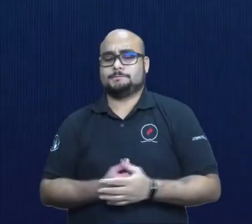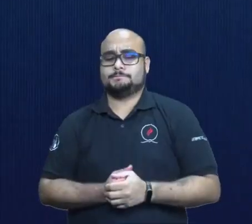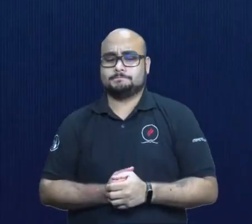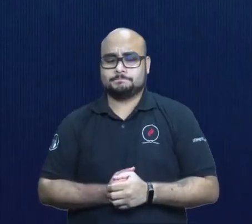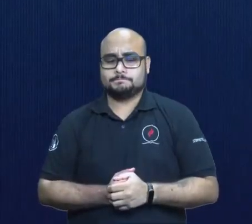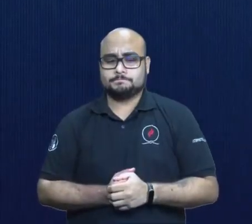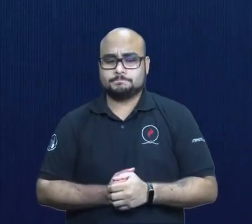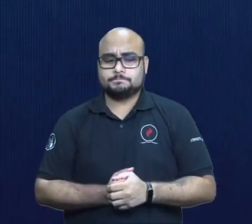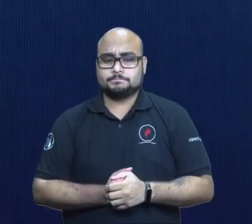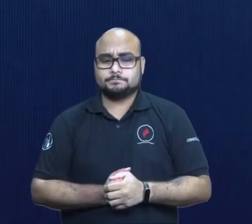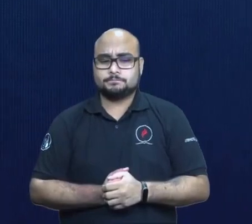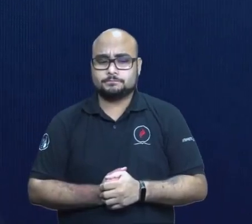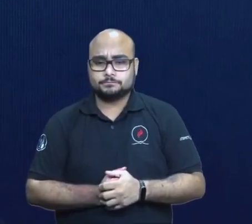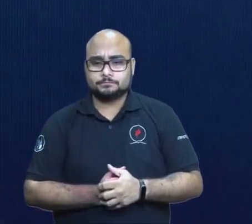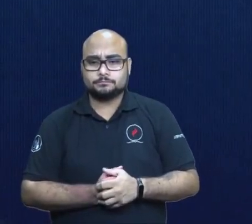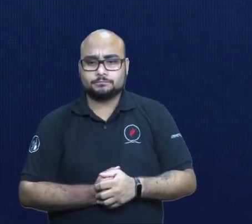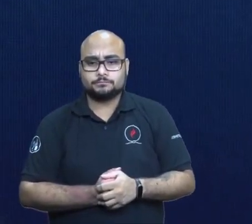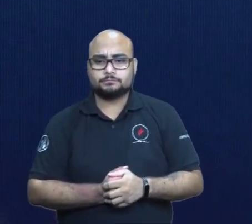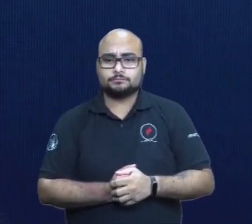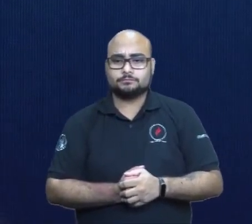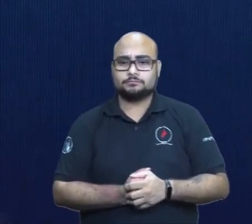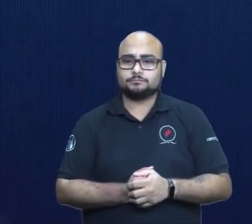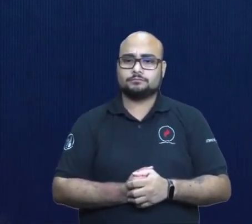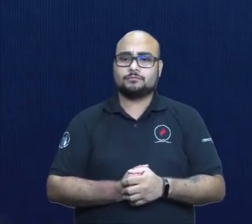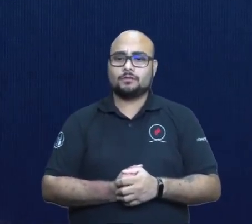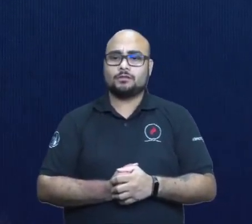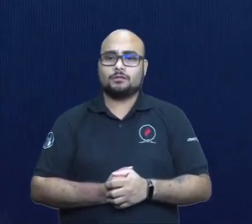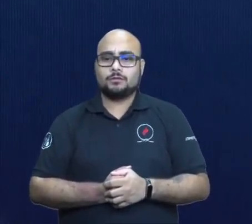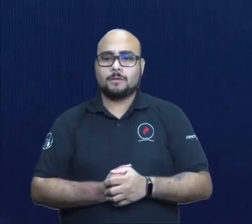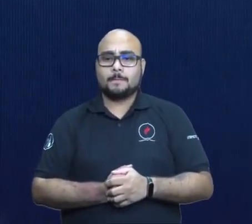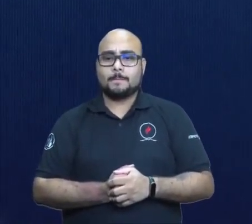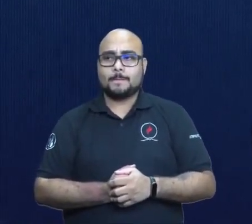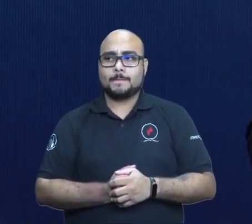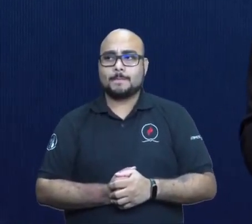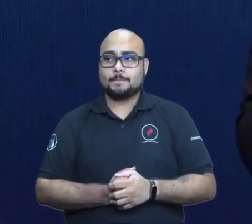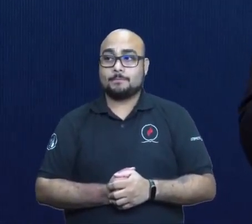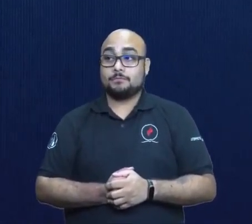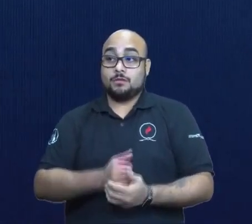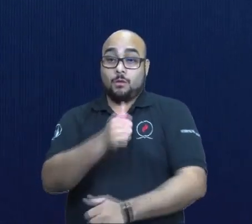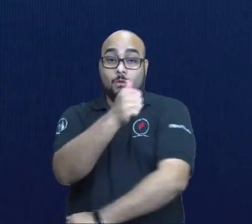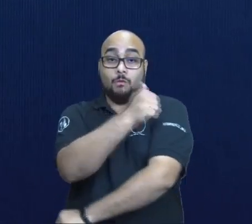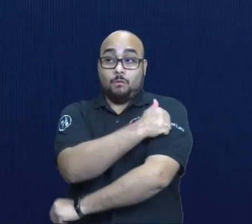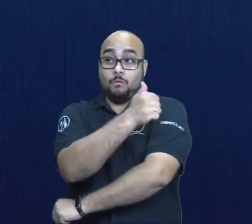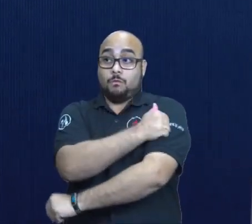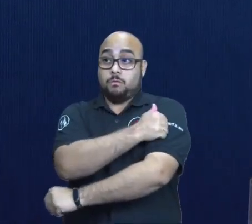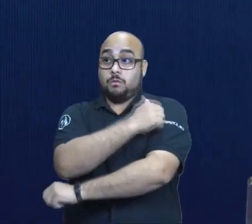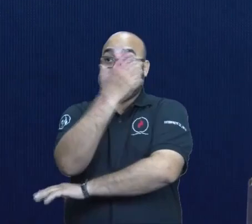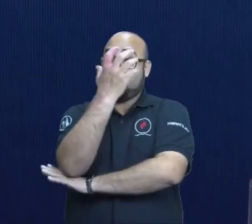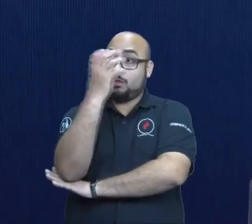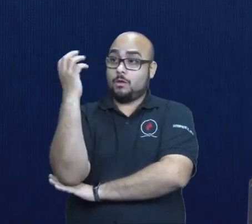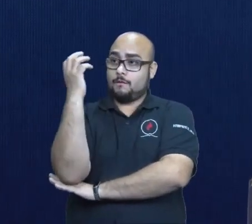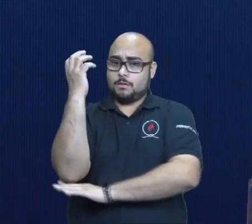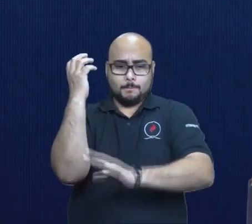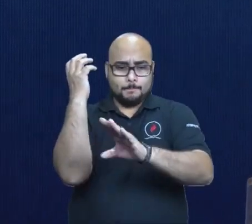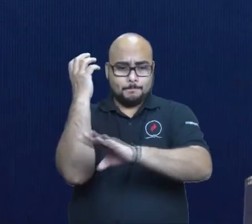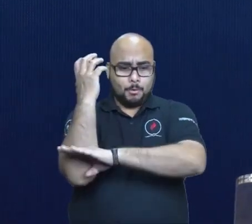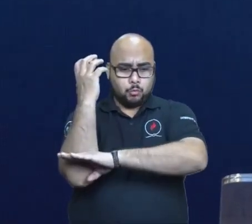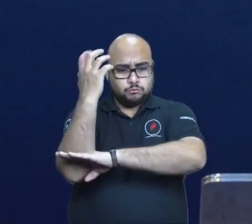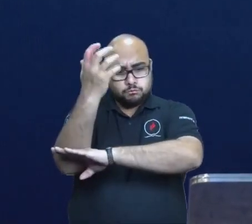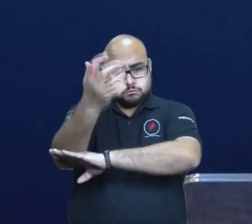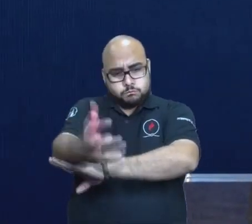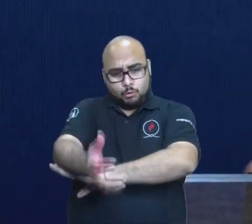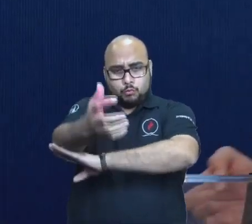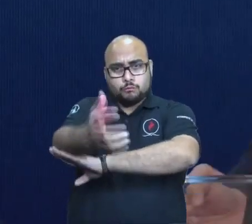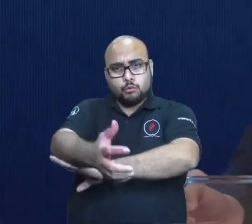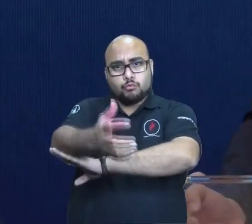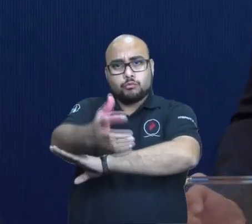e sucedeu que derrimando um deles uma viga o ferro caiu na água fica comigo